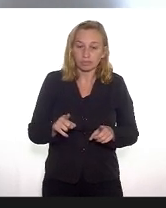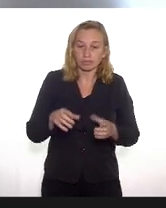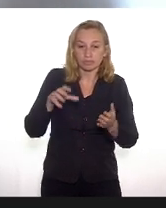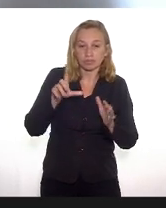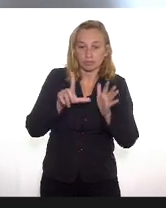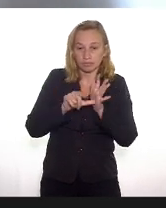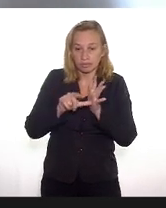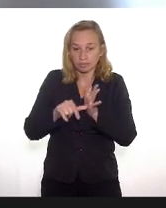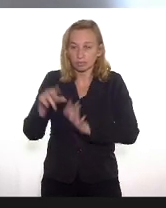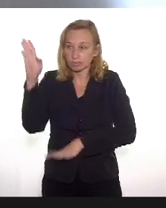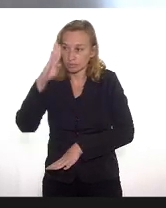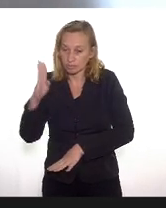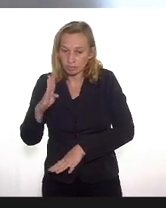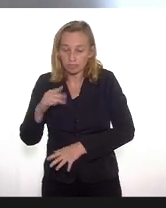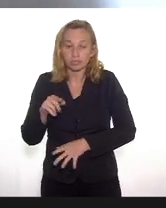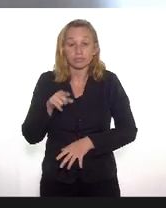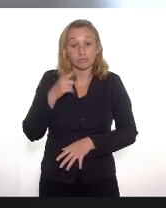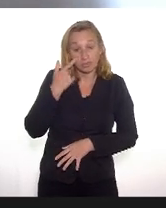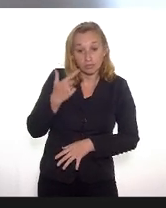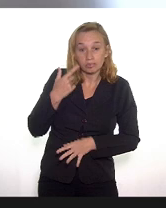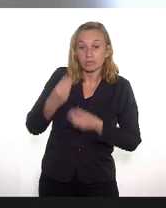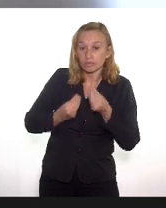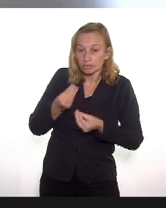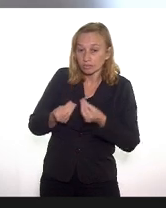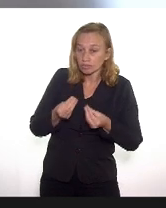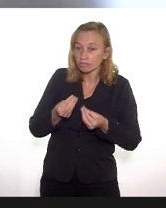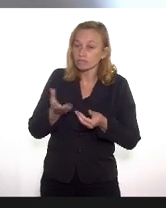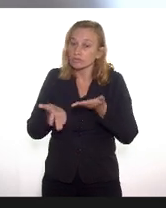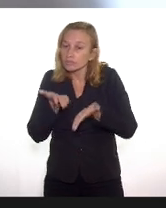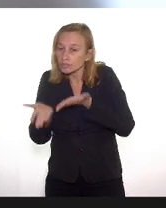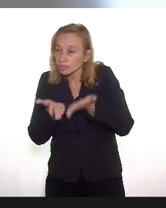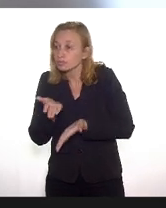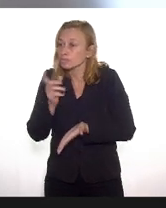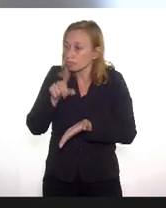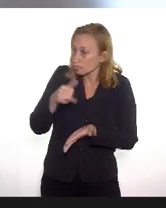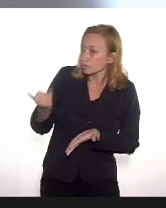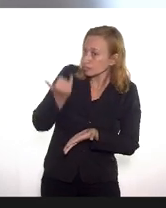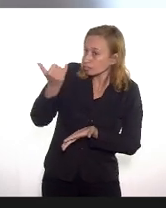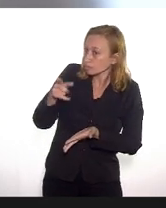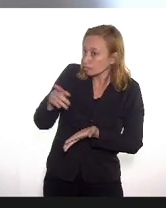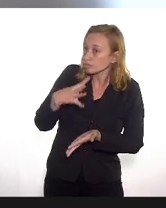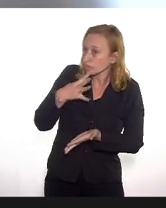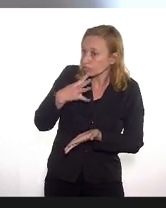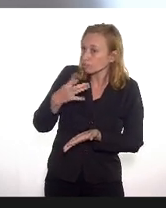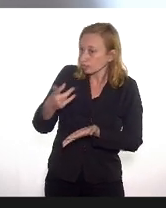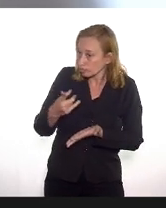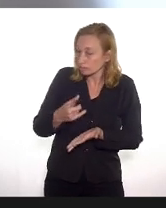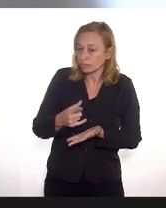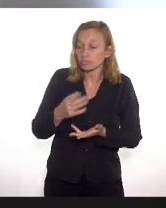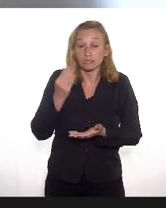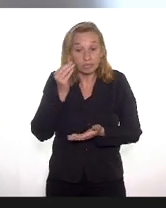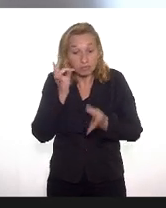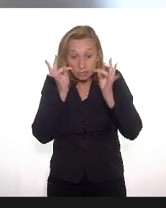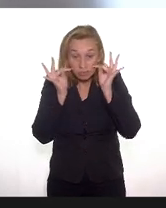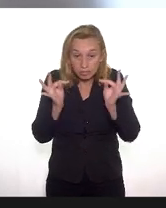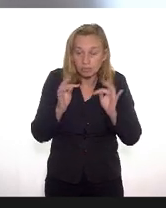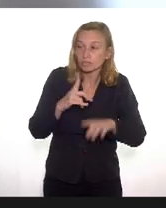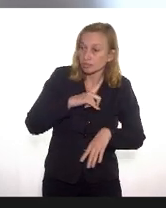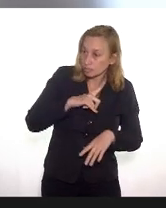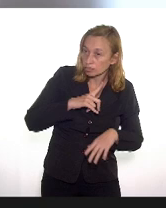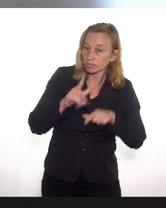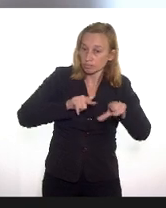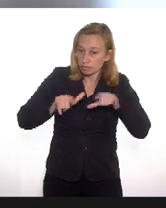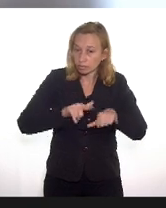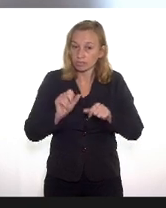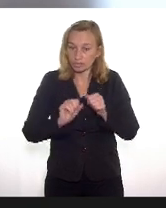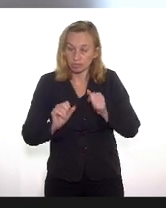né, para vocês verem como a gente está tratando, é muito importante que vocês conheçam, para vocês testemunharem o trabalho que a gente